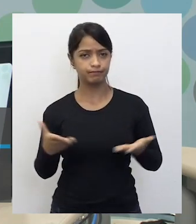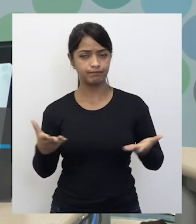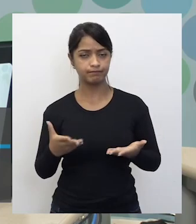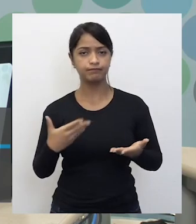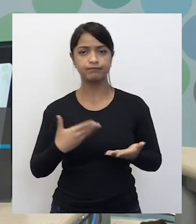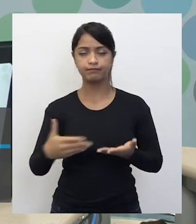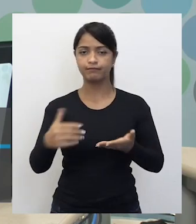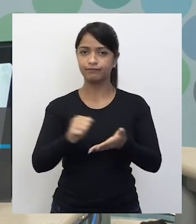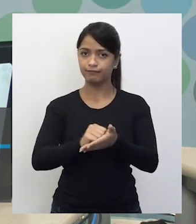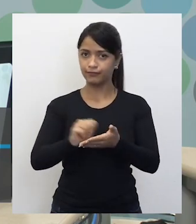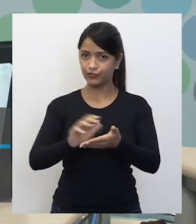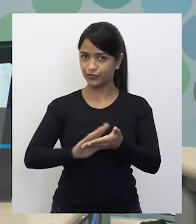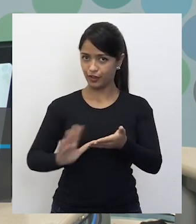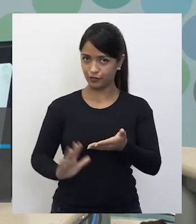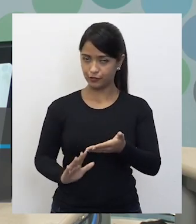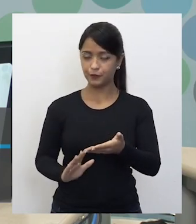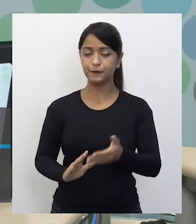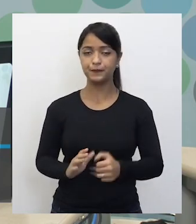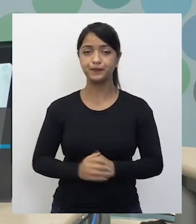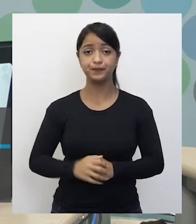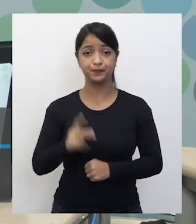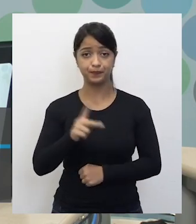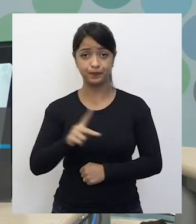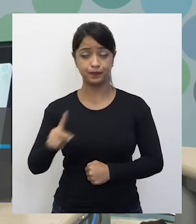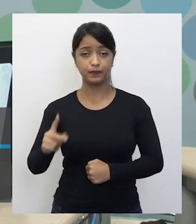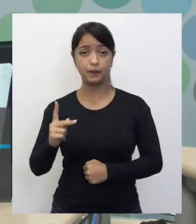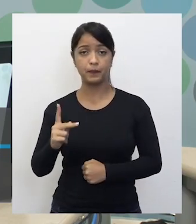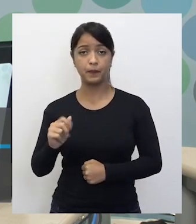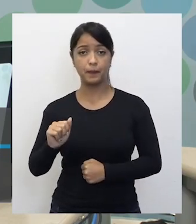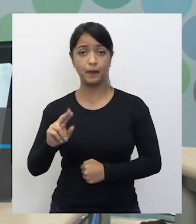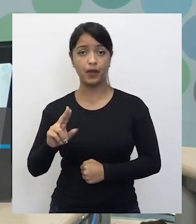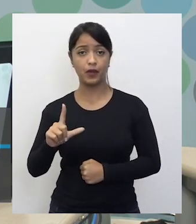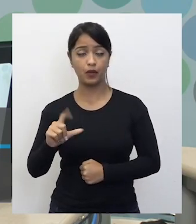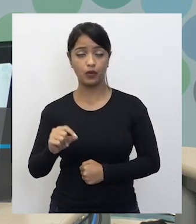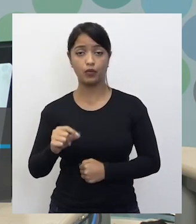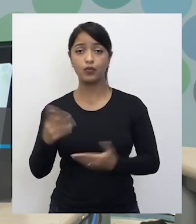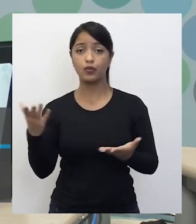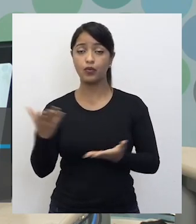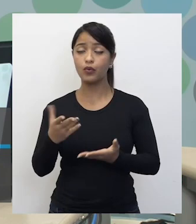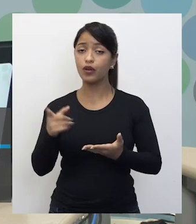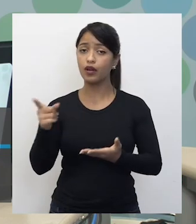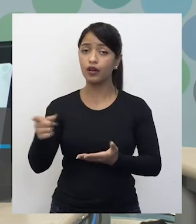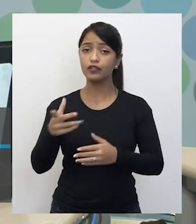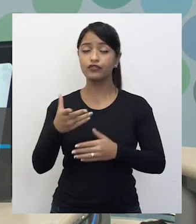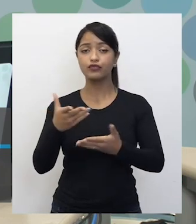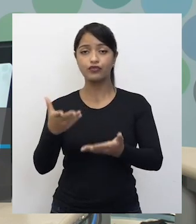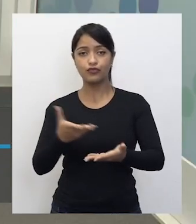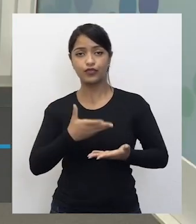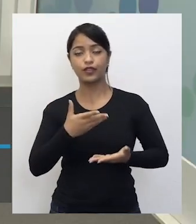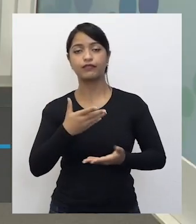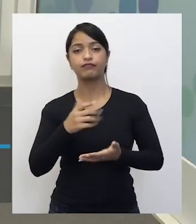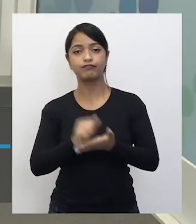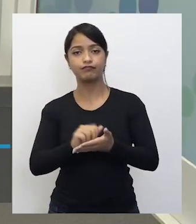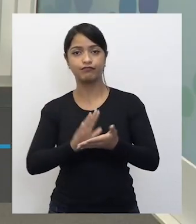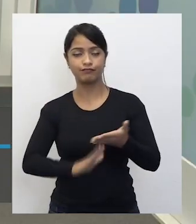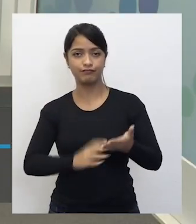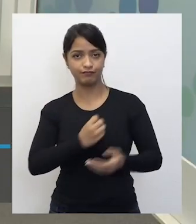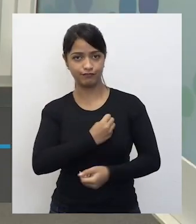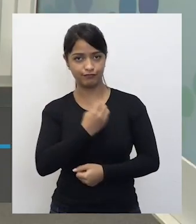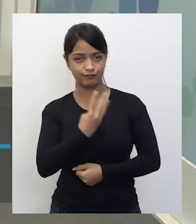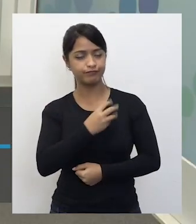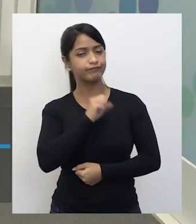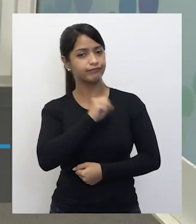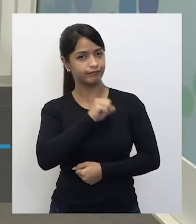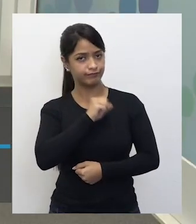para uma atividade. O professor Paulo, ele vai chamar aí a nossa quarta atividade para vocês. Isso mesmo,